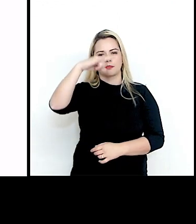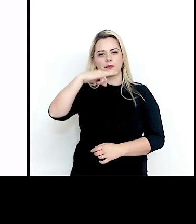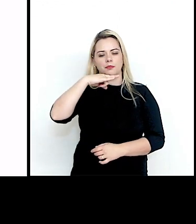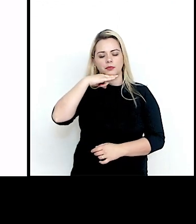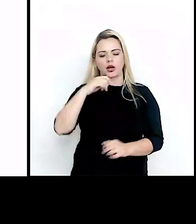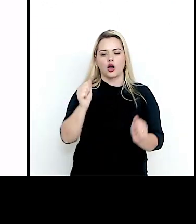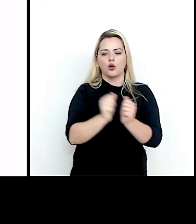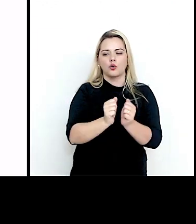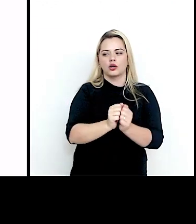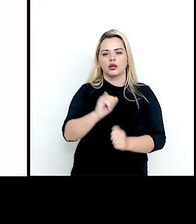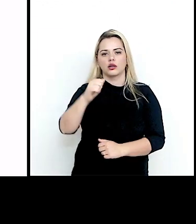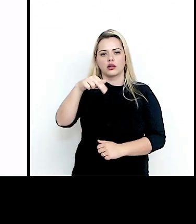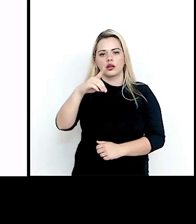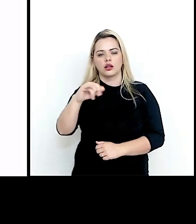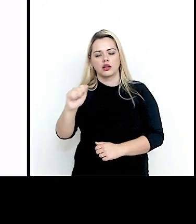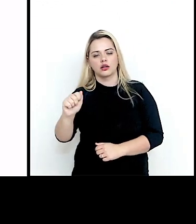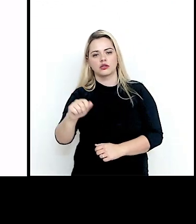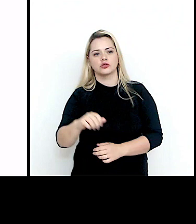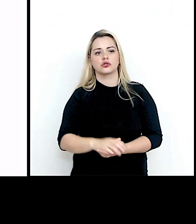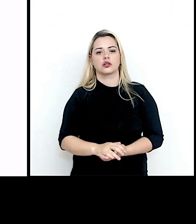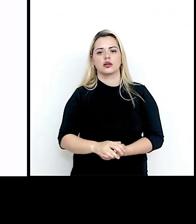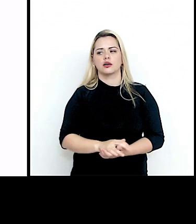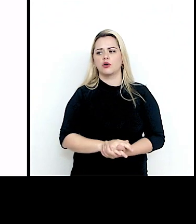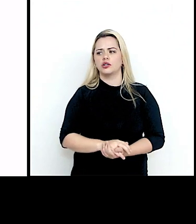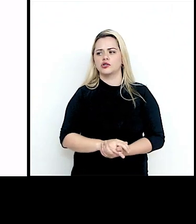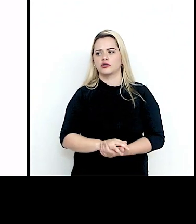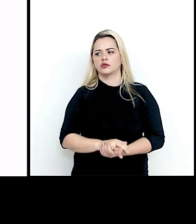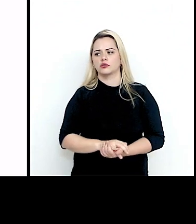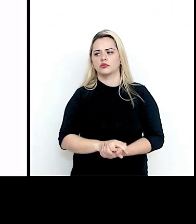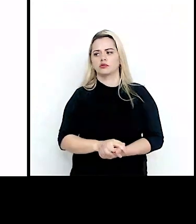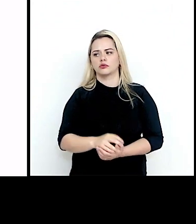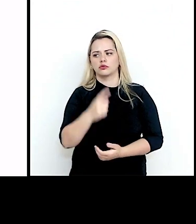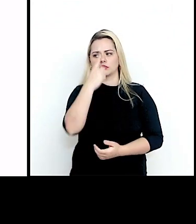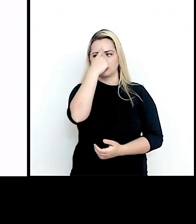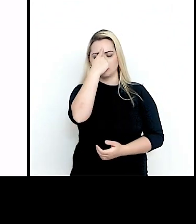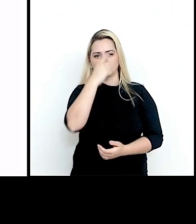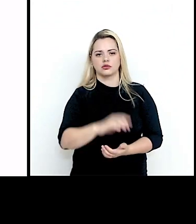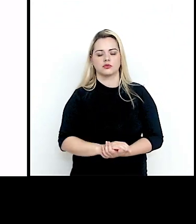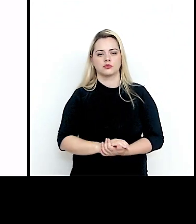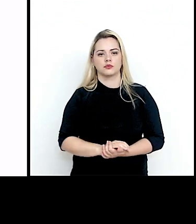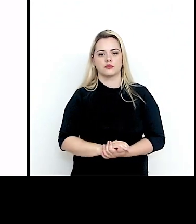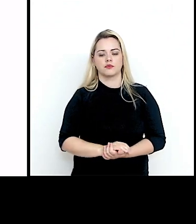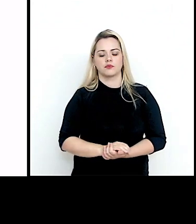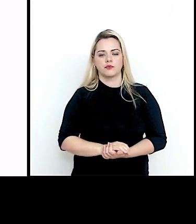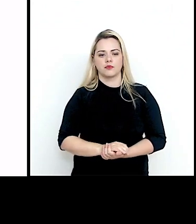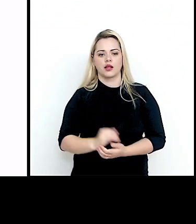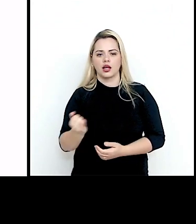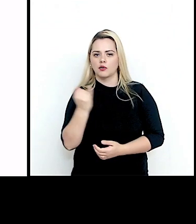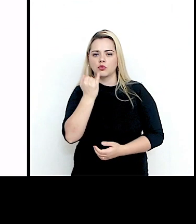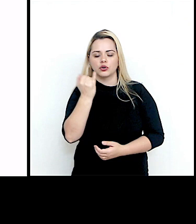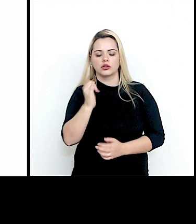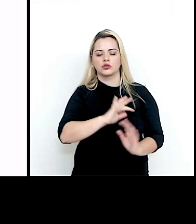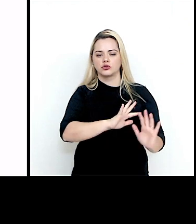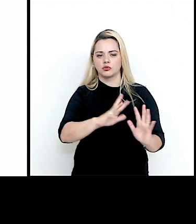e Índia que tem uma relevância enfim política de integração Regional notice mu importante